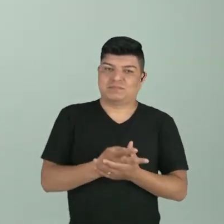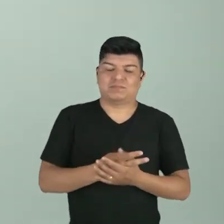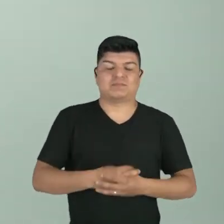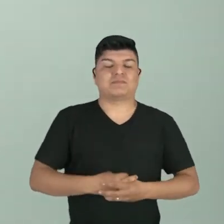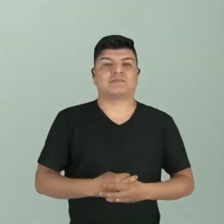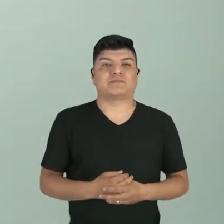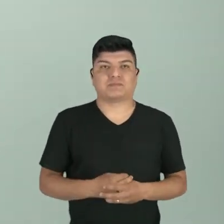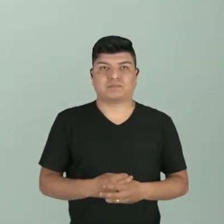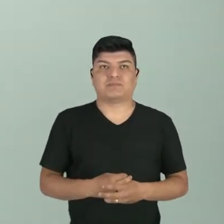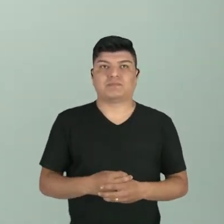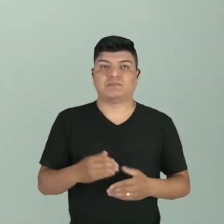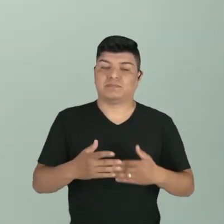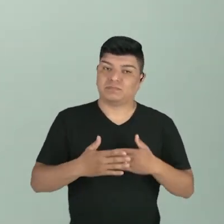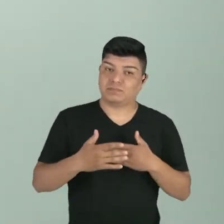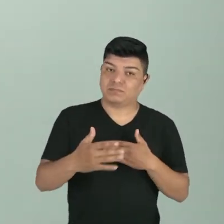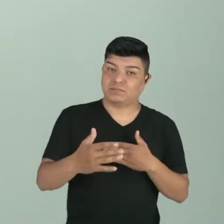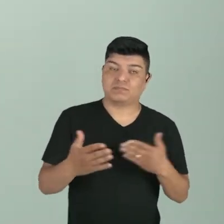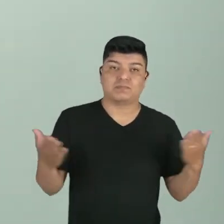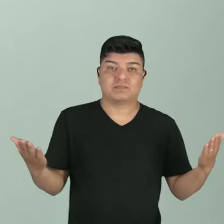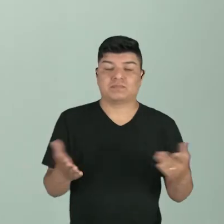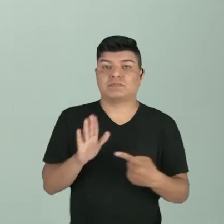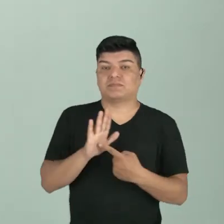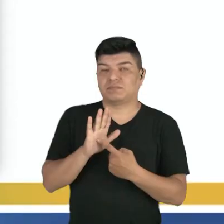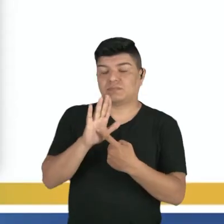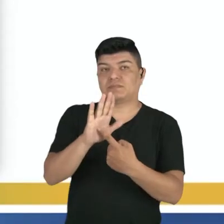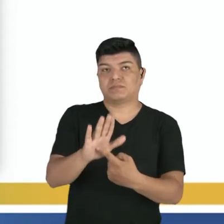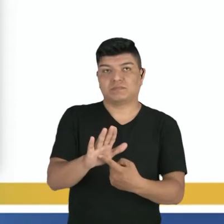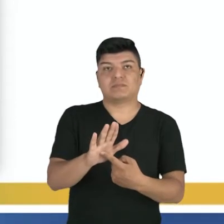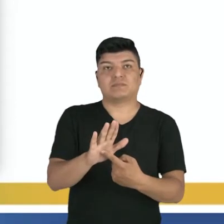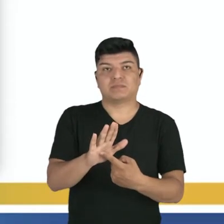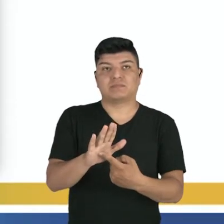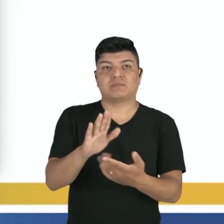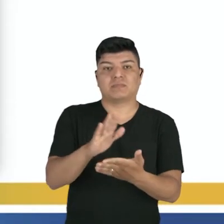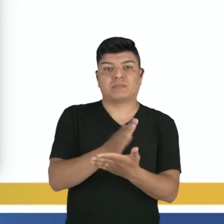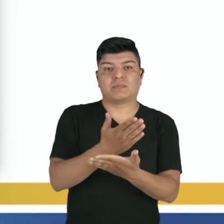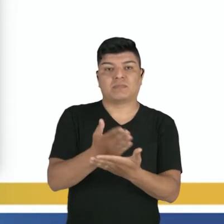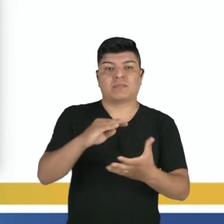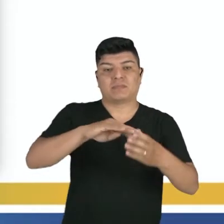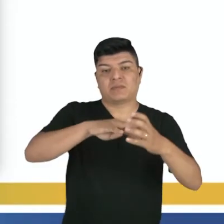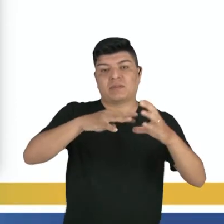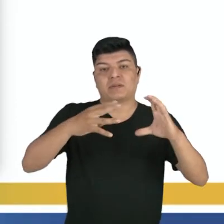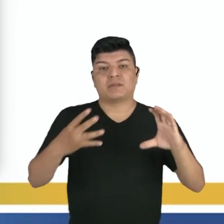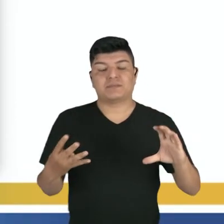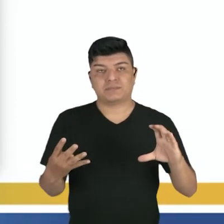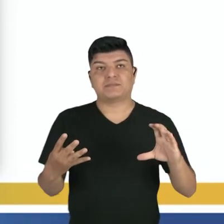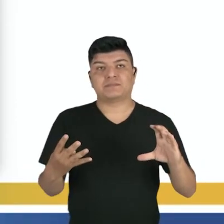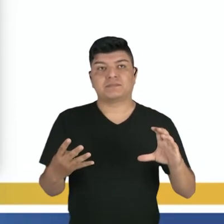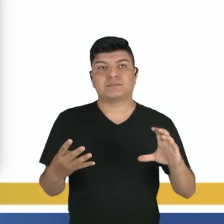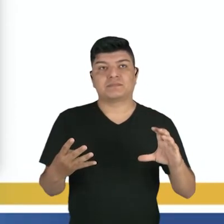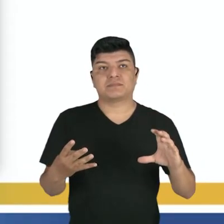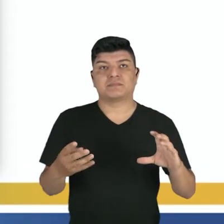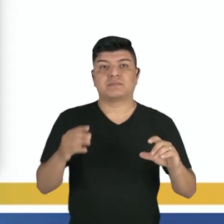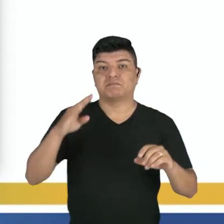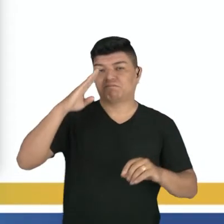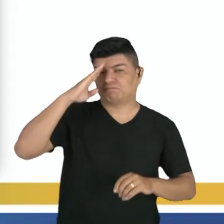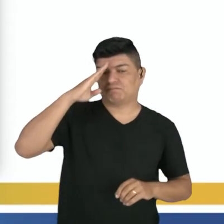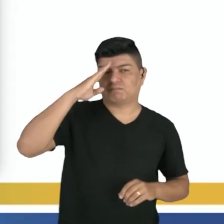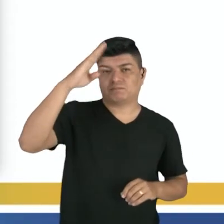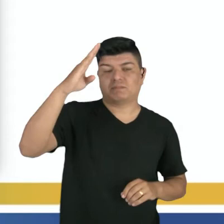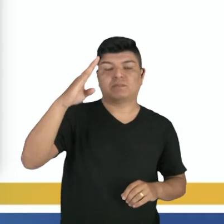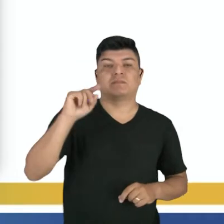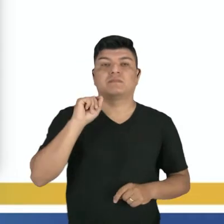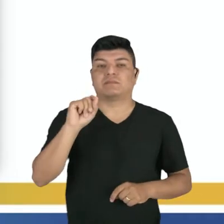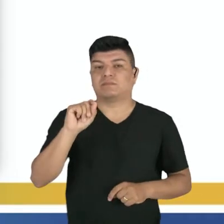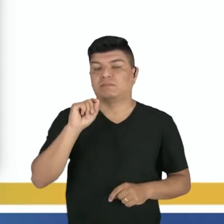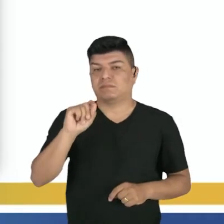sucessivamente. A partir de agora, eu apresento a vocês algumas características que são essenciais no que